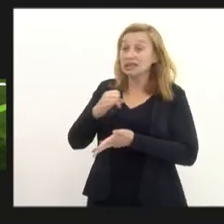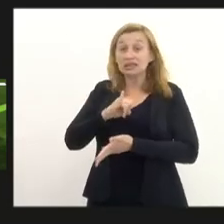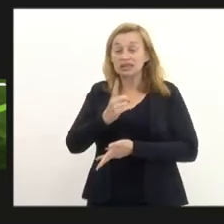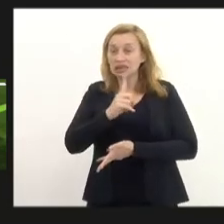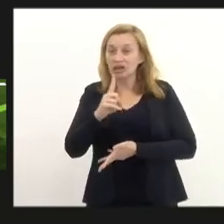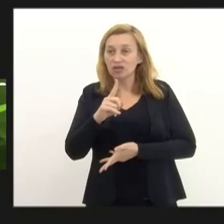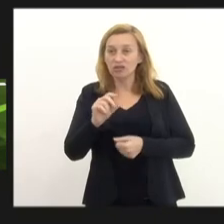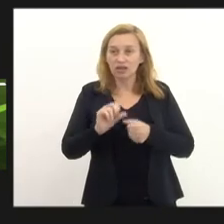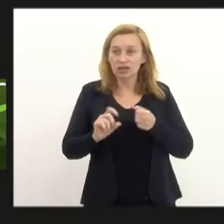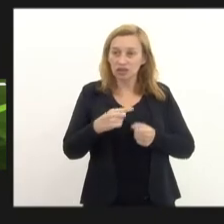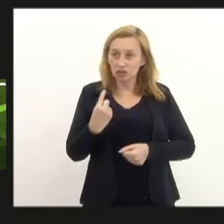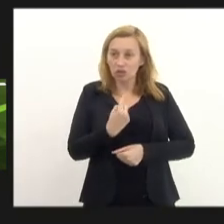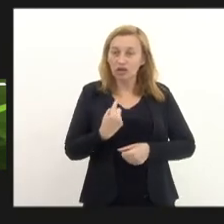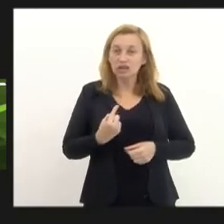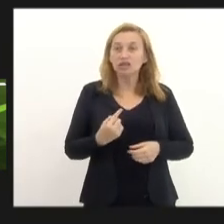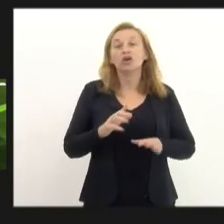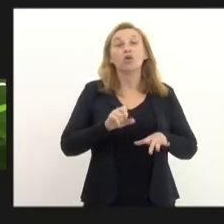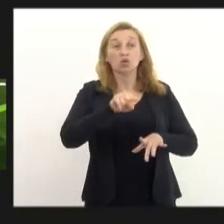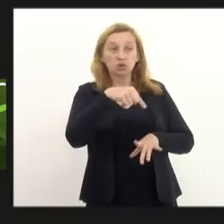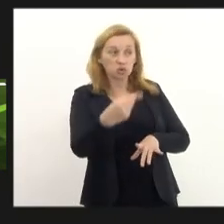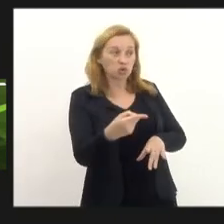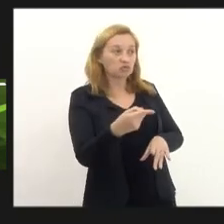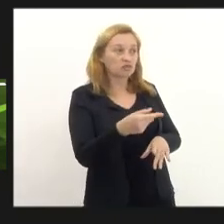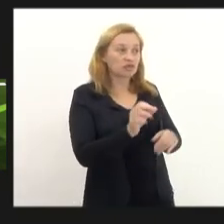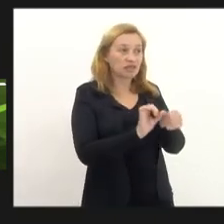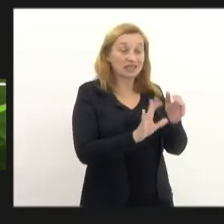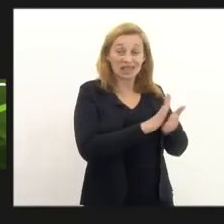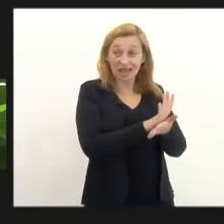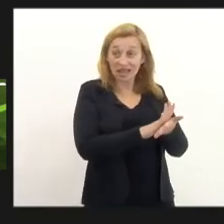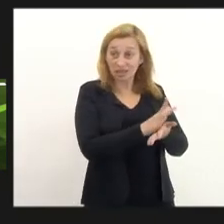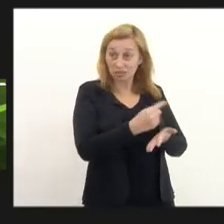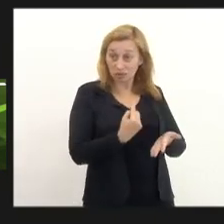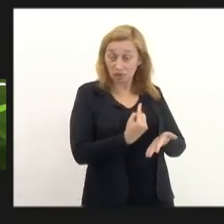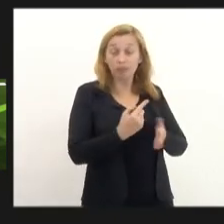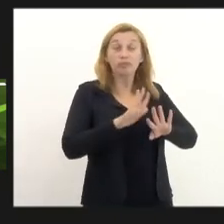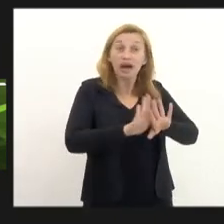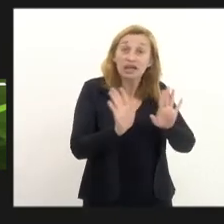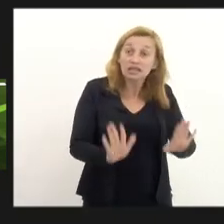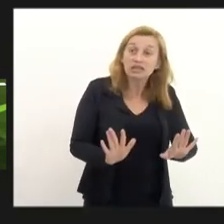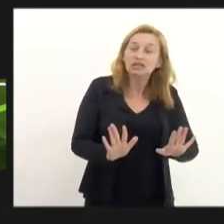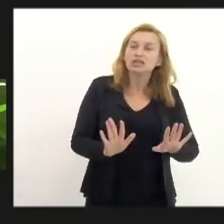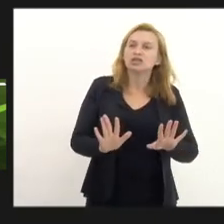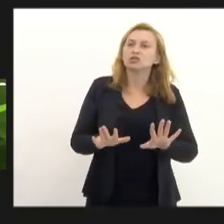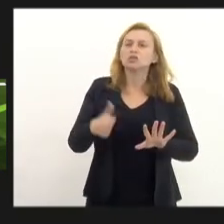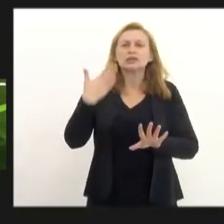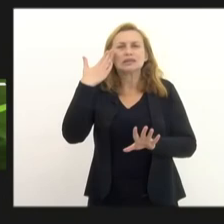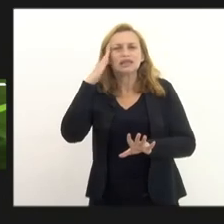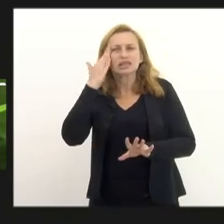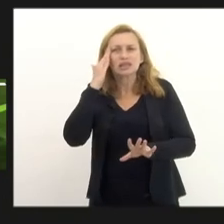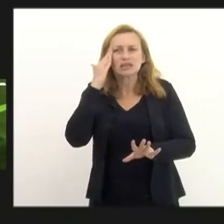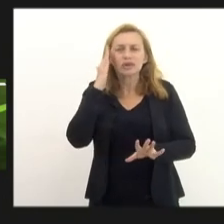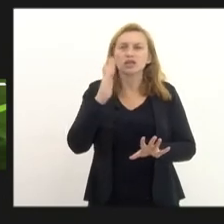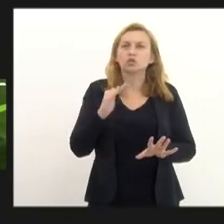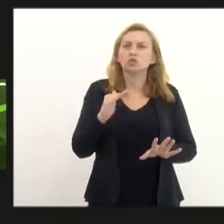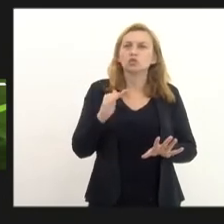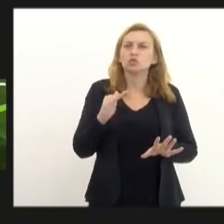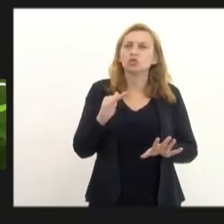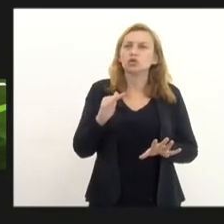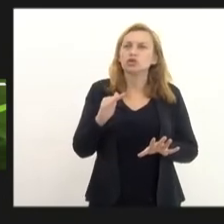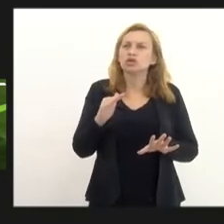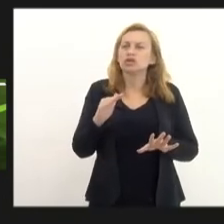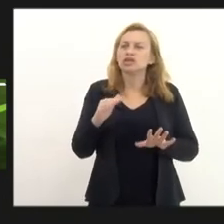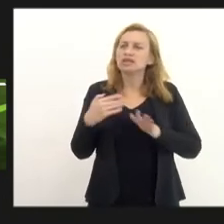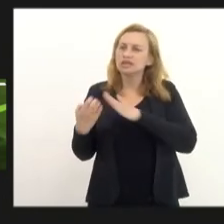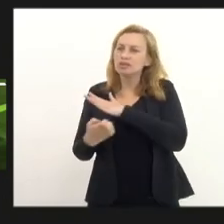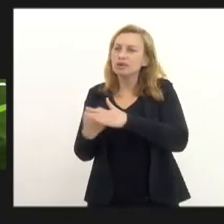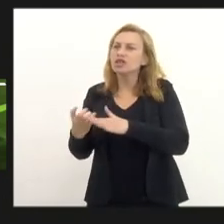fazer, não serão os outros que farão por nós. Mas, no entendimento, né, das